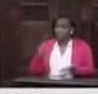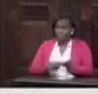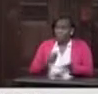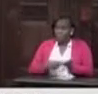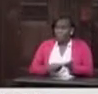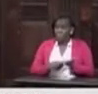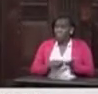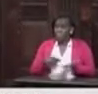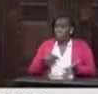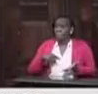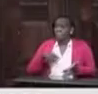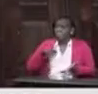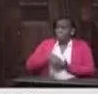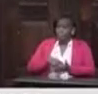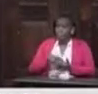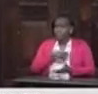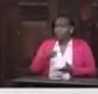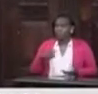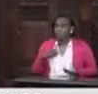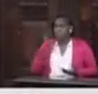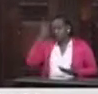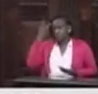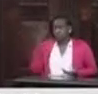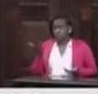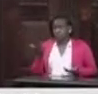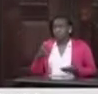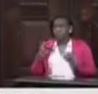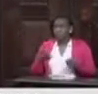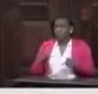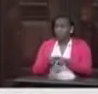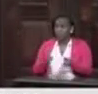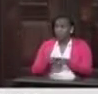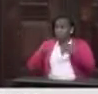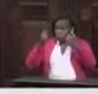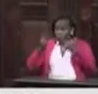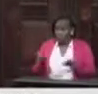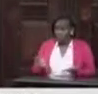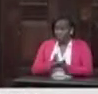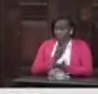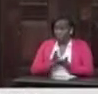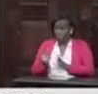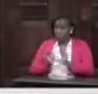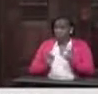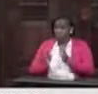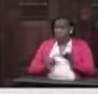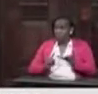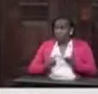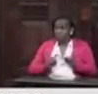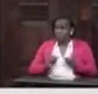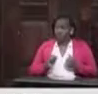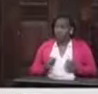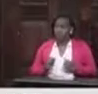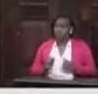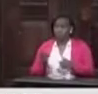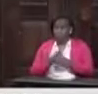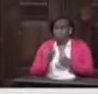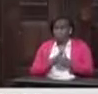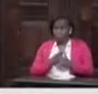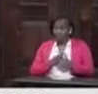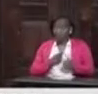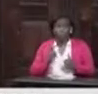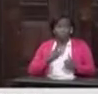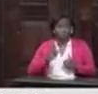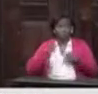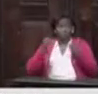esses servidores. E eu quero pegar alguns aspectos desses projetos. No primeiro momento,